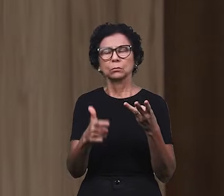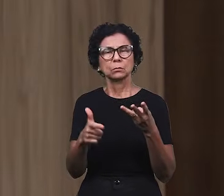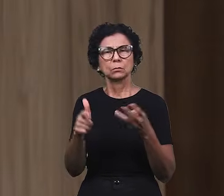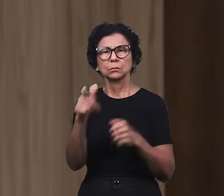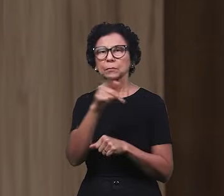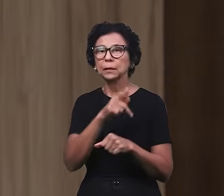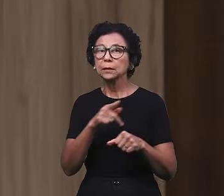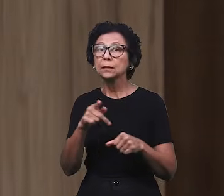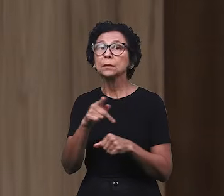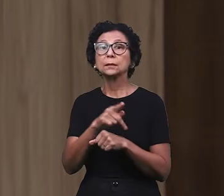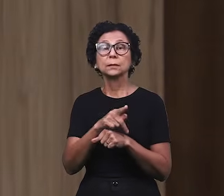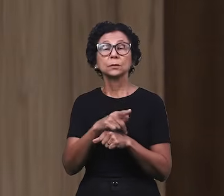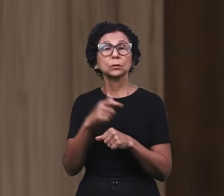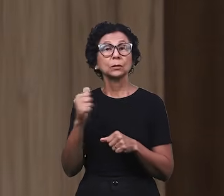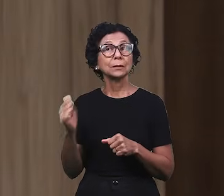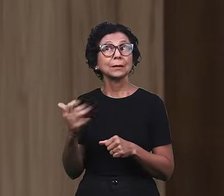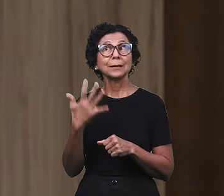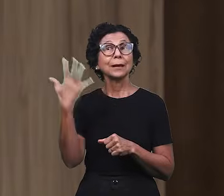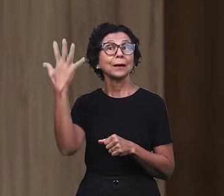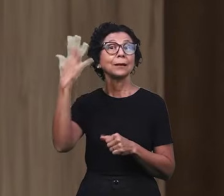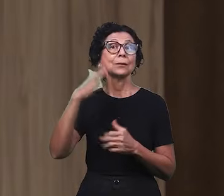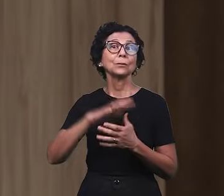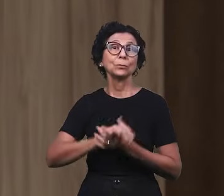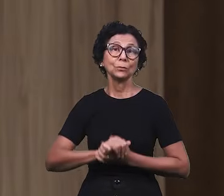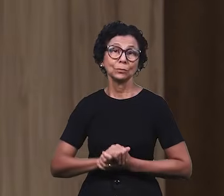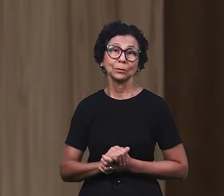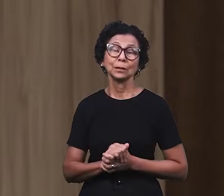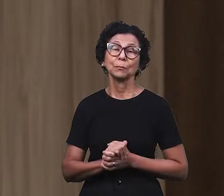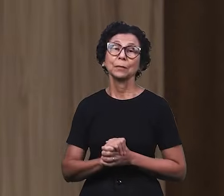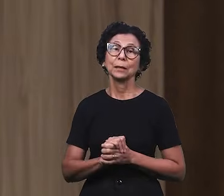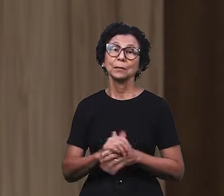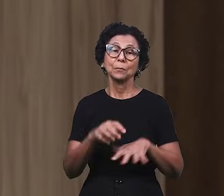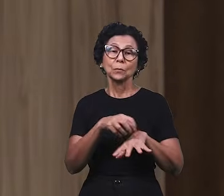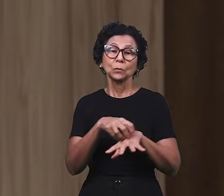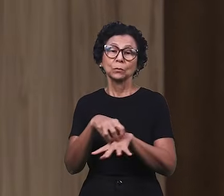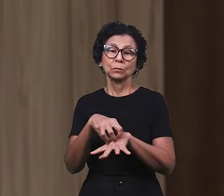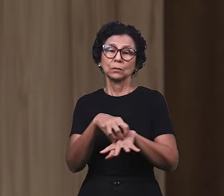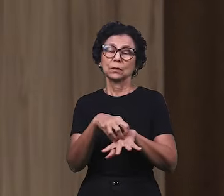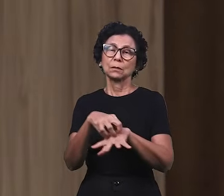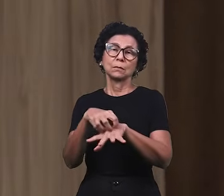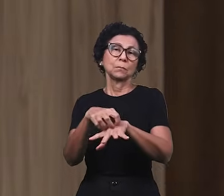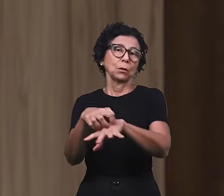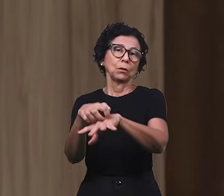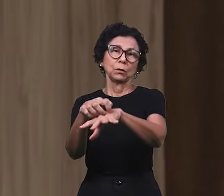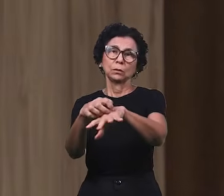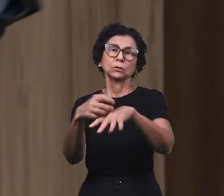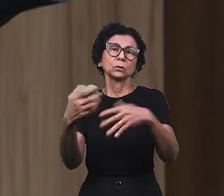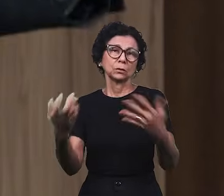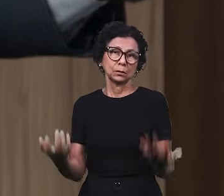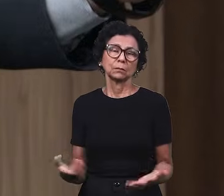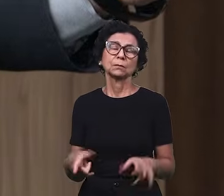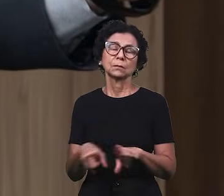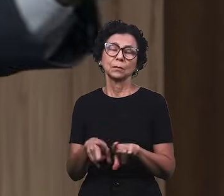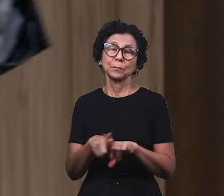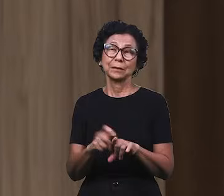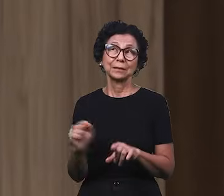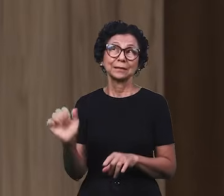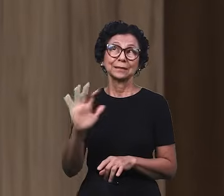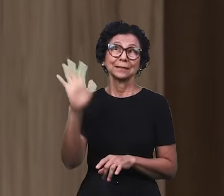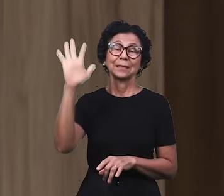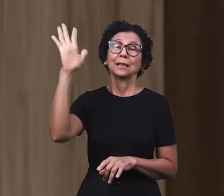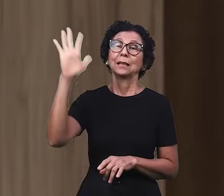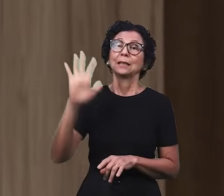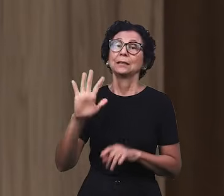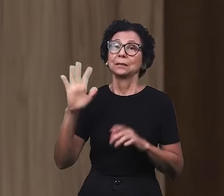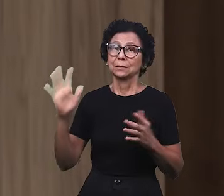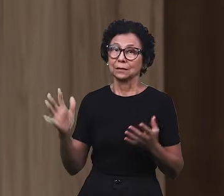eram caros pela sua extração e eles eram caros pelo transporte que até levavam. Então,